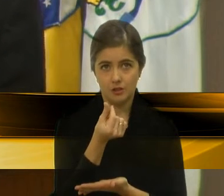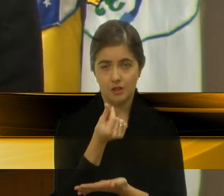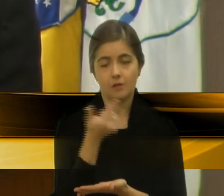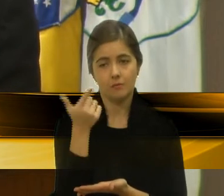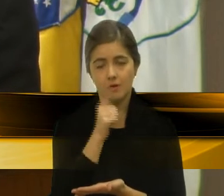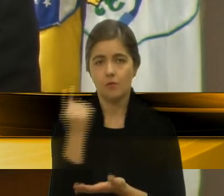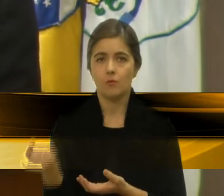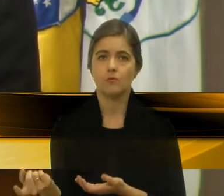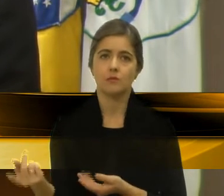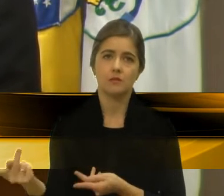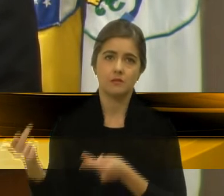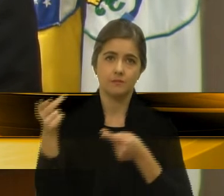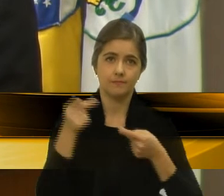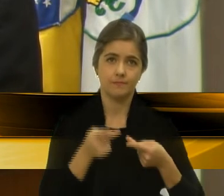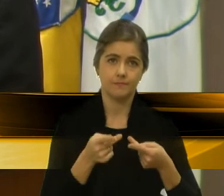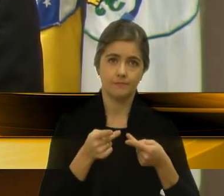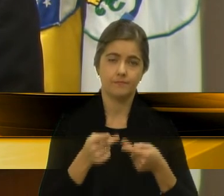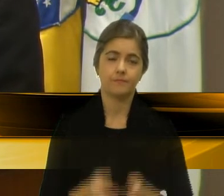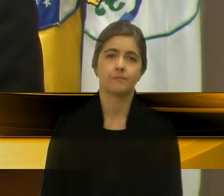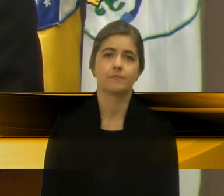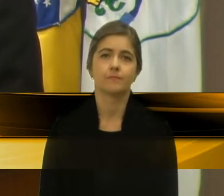visitá-lo.